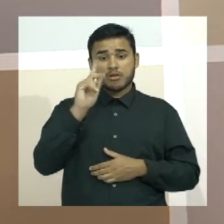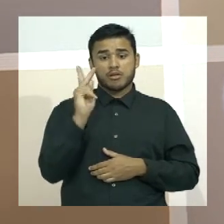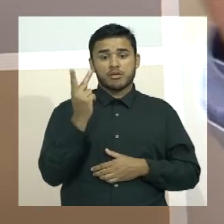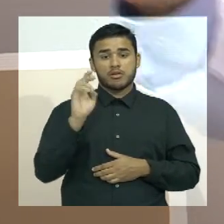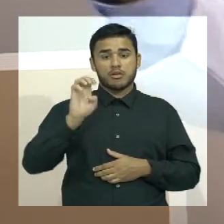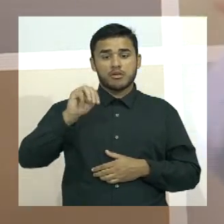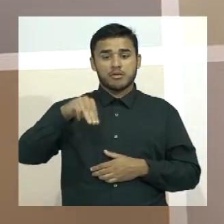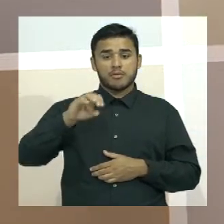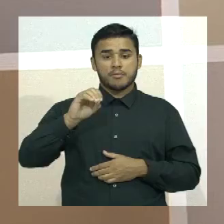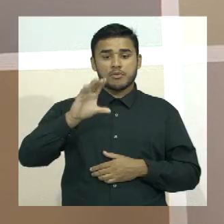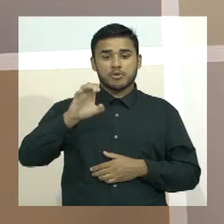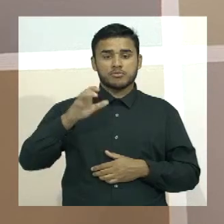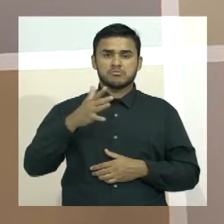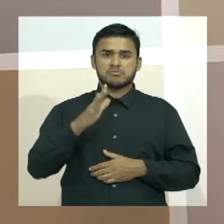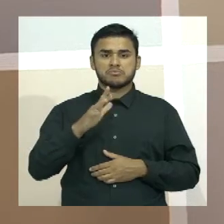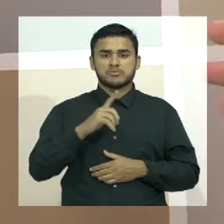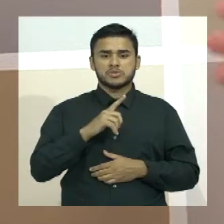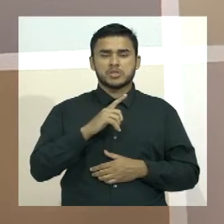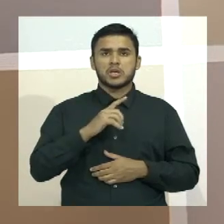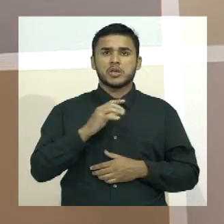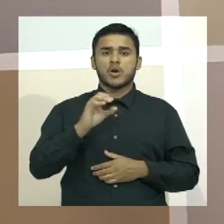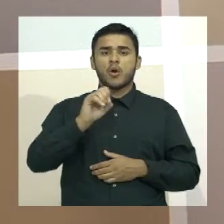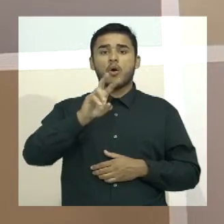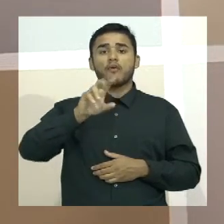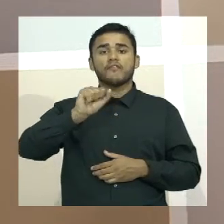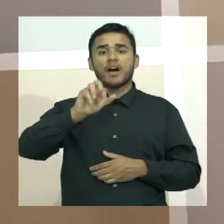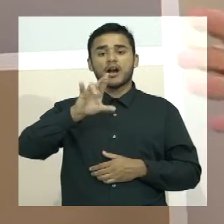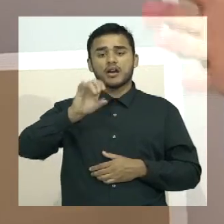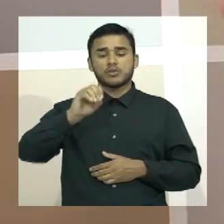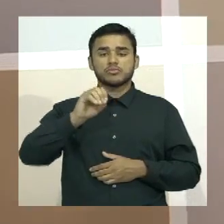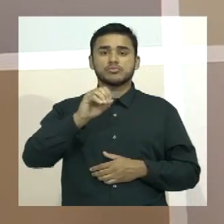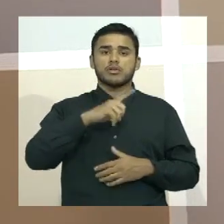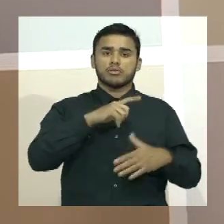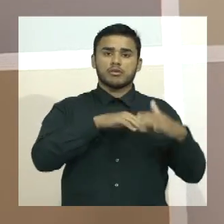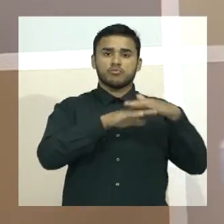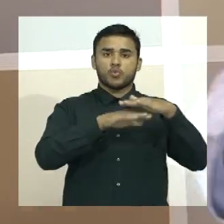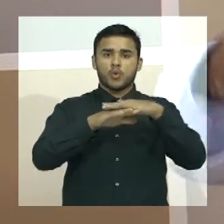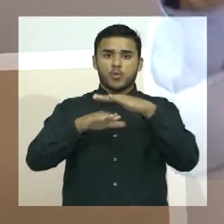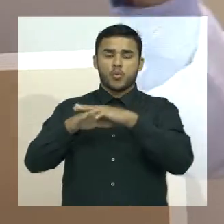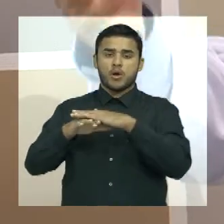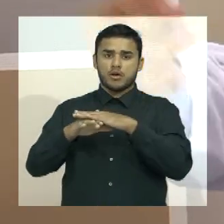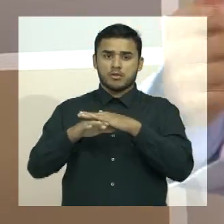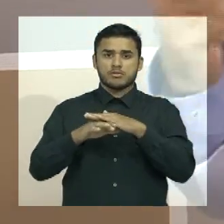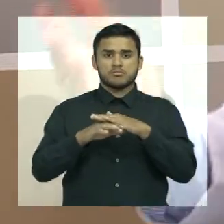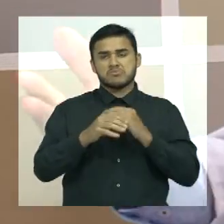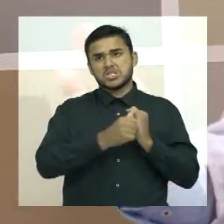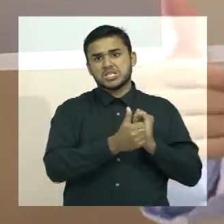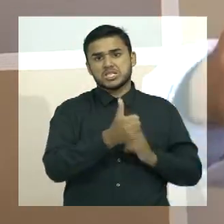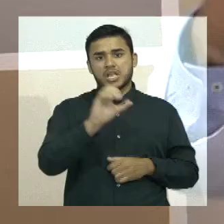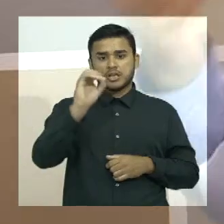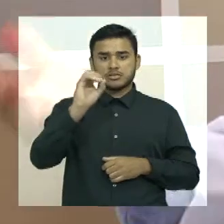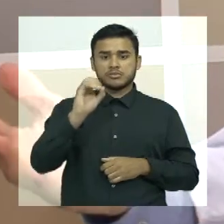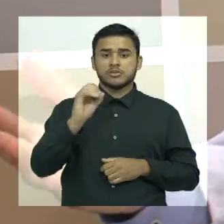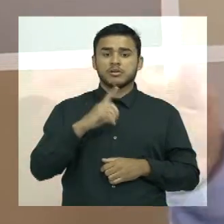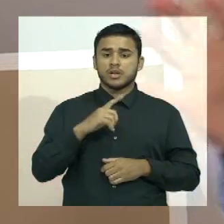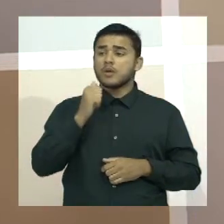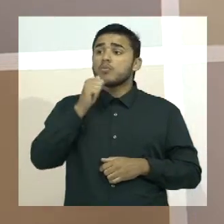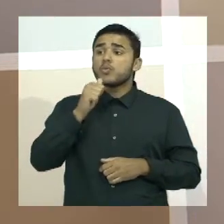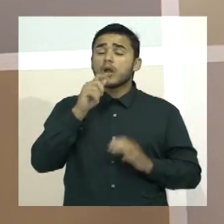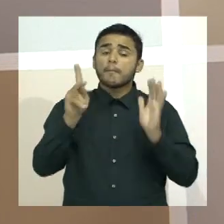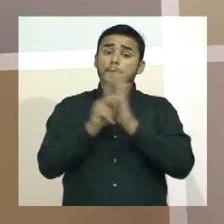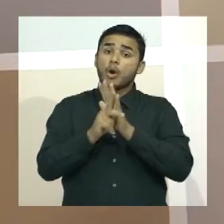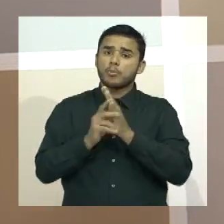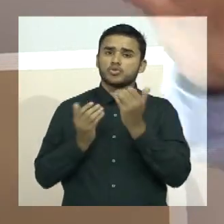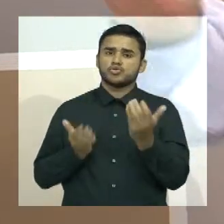tecido ovariano, nós já temos 10 ovários congelados de mulheres jovens que não tinham filhos, que iam fazer um câncer pesado, uma quimioterapia pesada, a